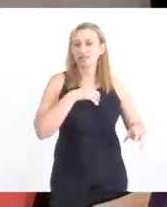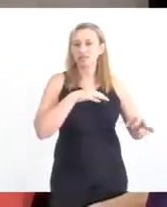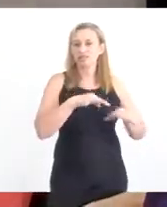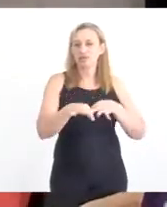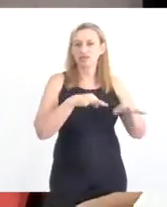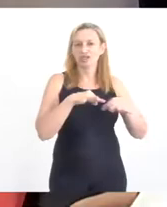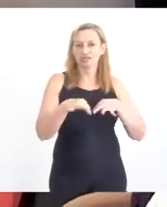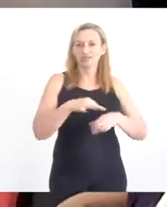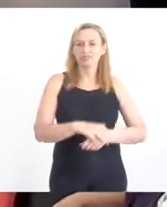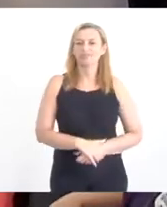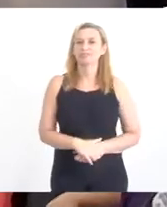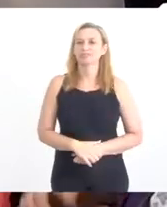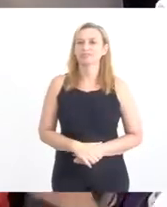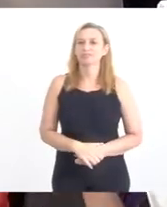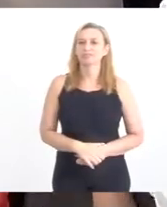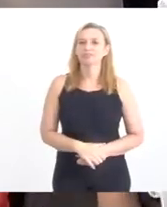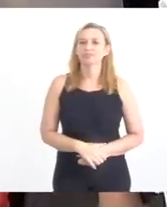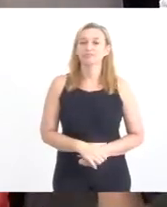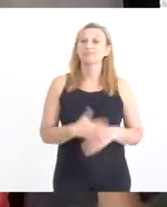projeto